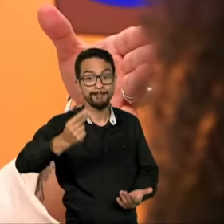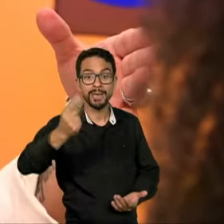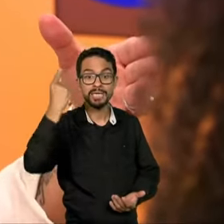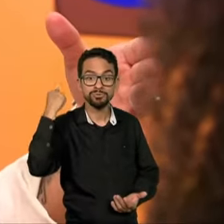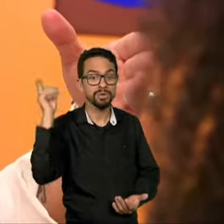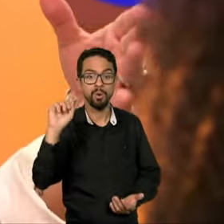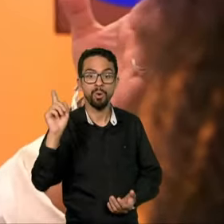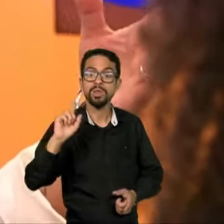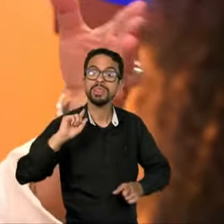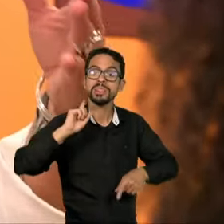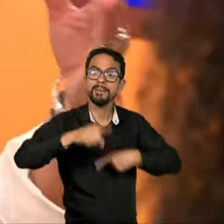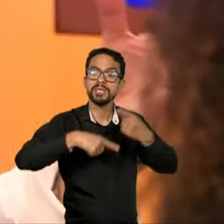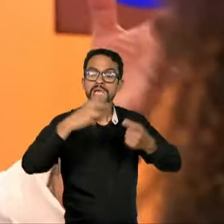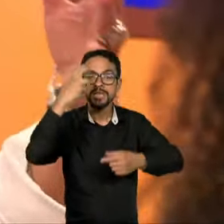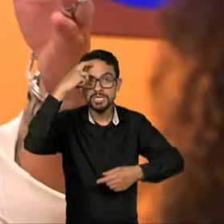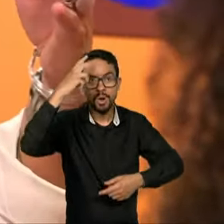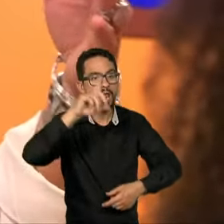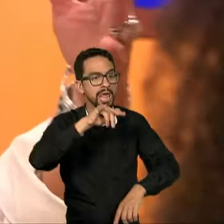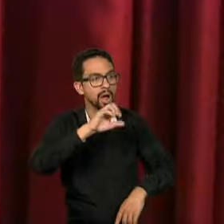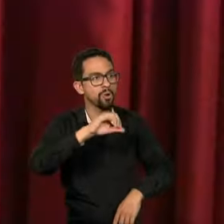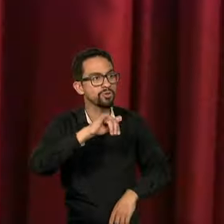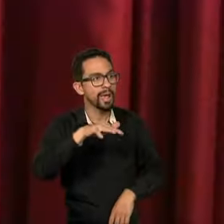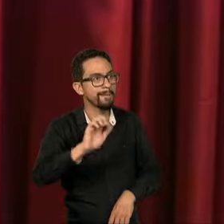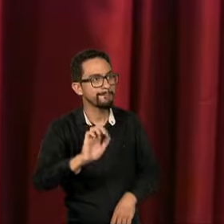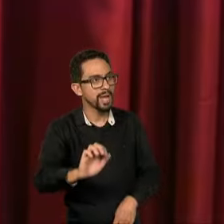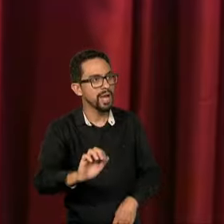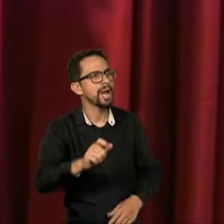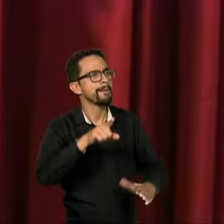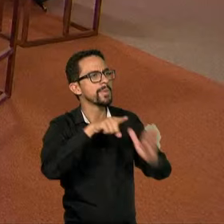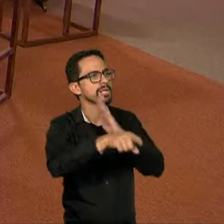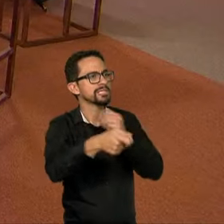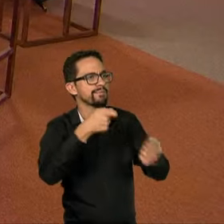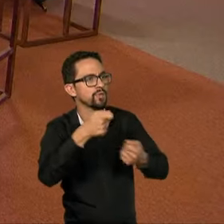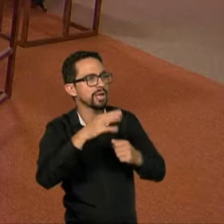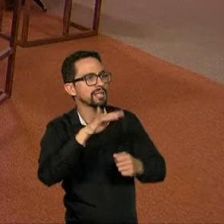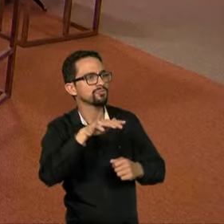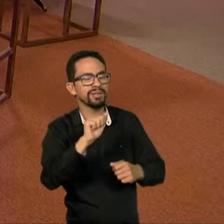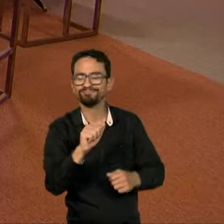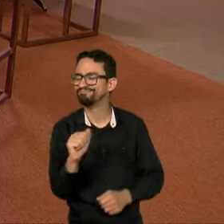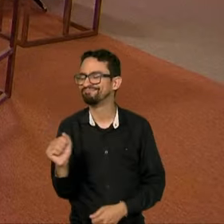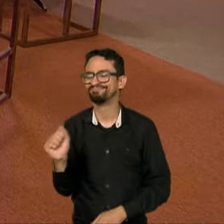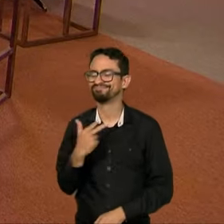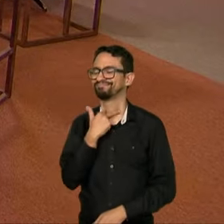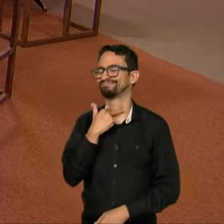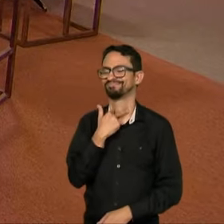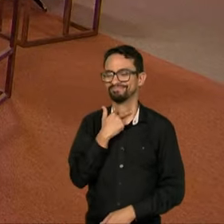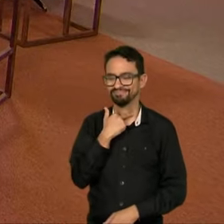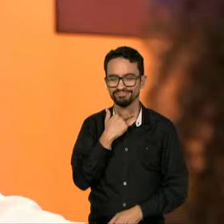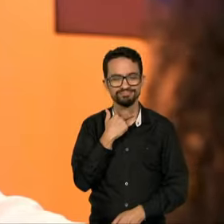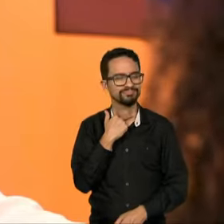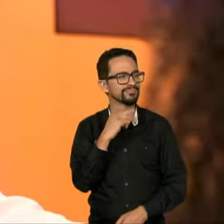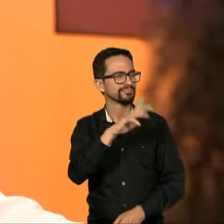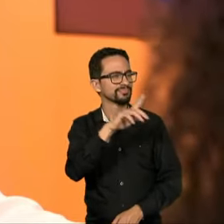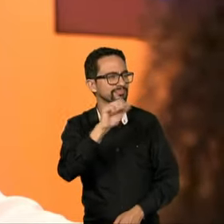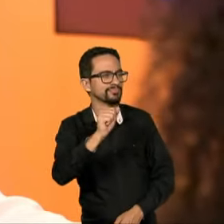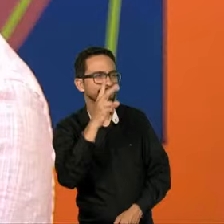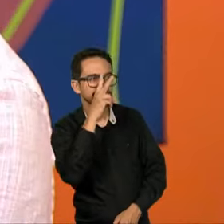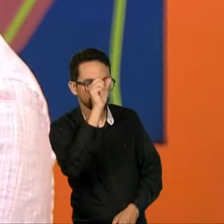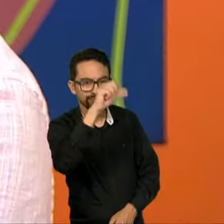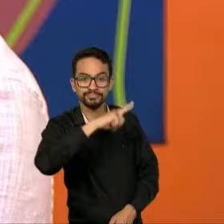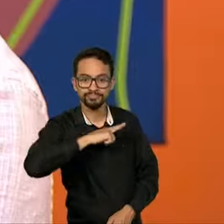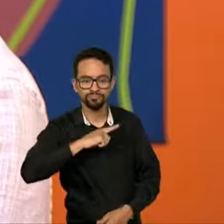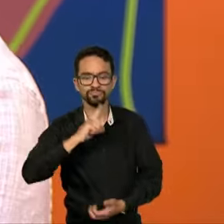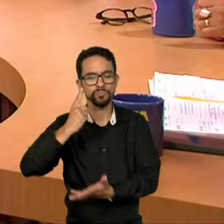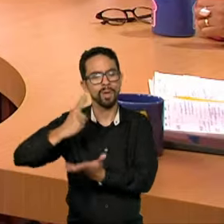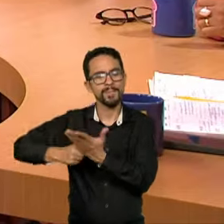soube depois. E é genial o Léo Jaime ter levado o Cazuza. Você entrevistou o Cazuza, Fátima? Não, não. Ah, o Cazuza era uma força. Eu estive nesse clipe